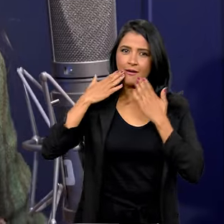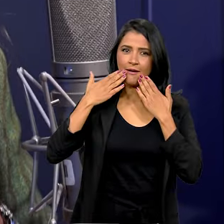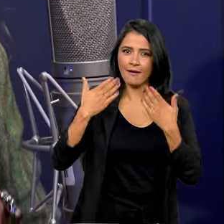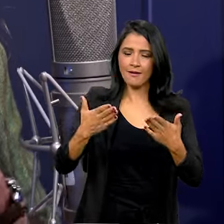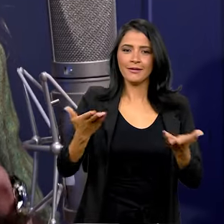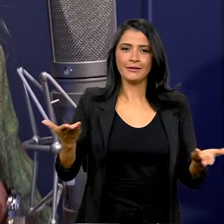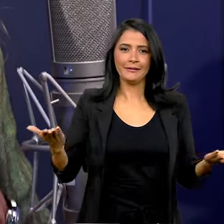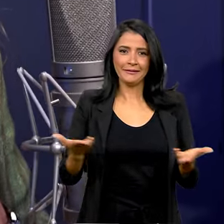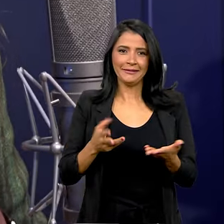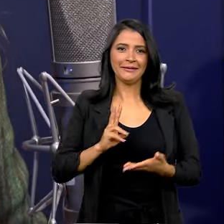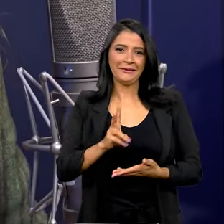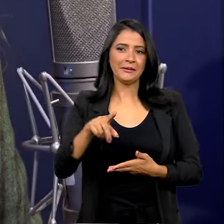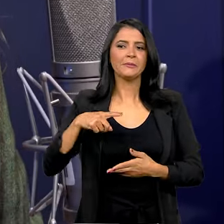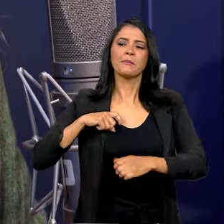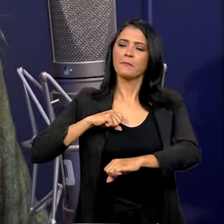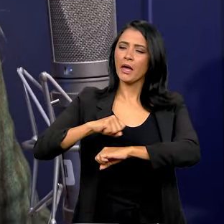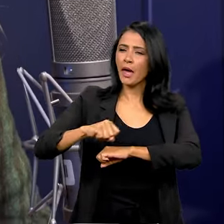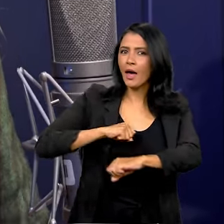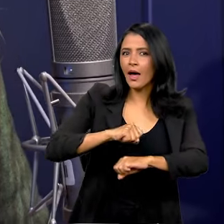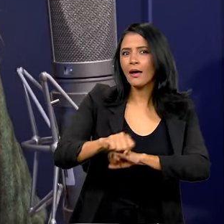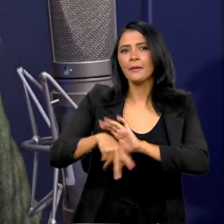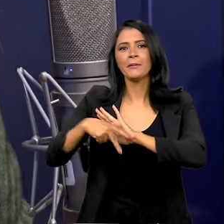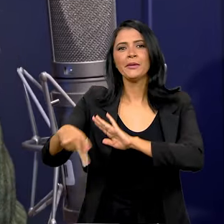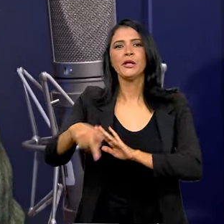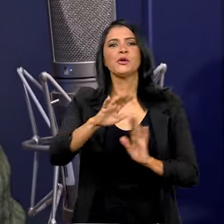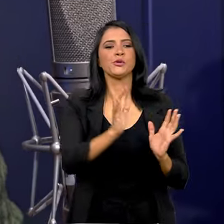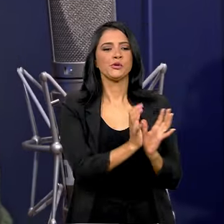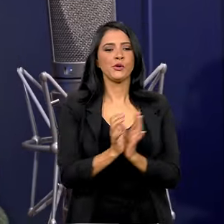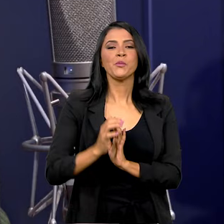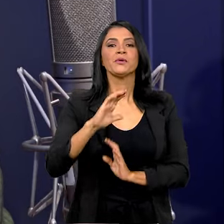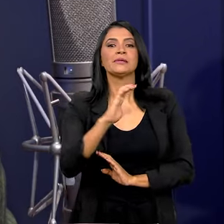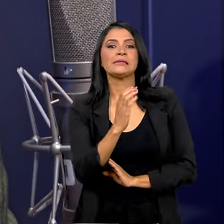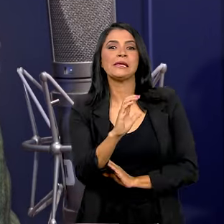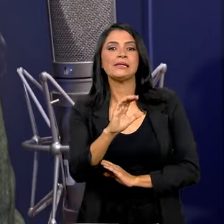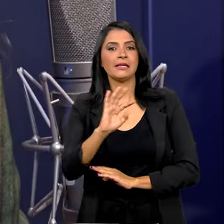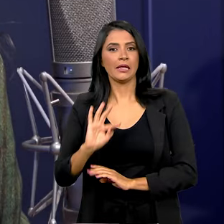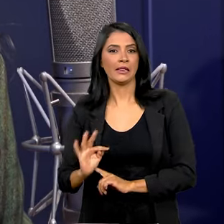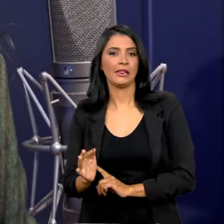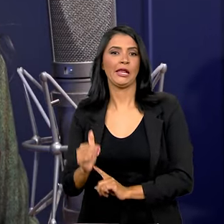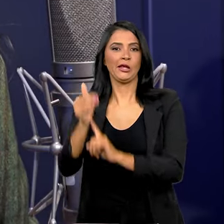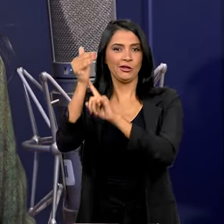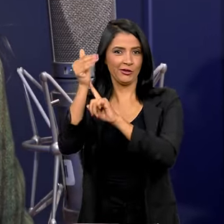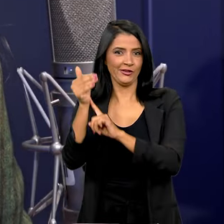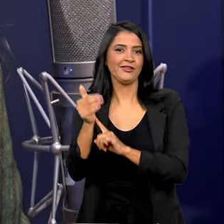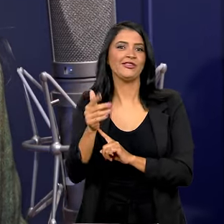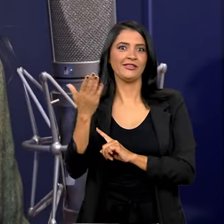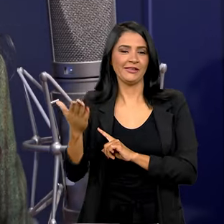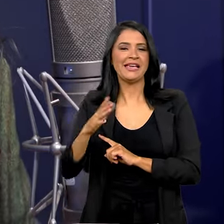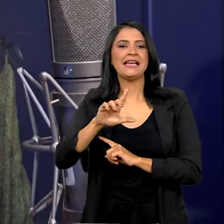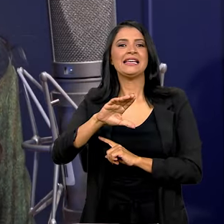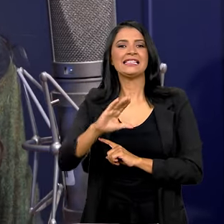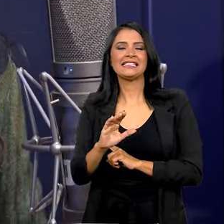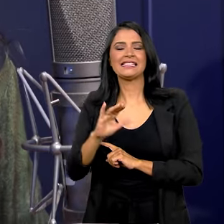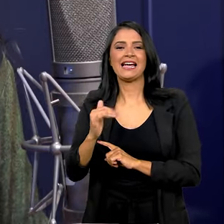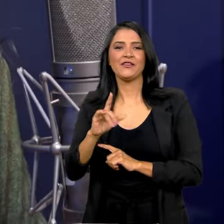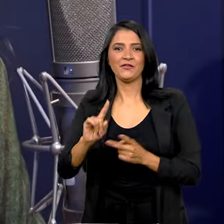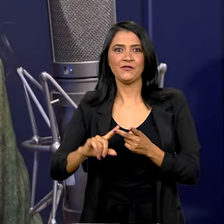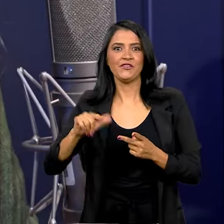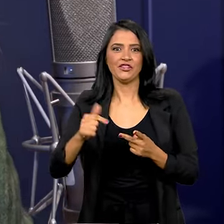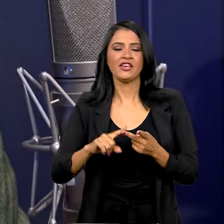apresentadas e que ainda estão em debate pelos grupos de Ciência e Tecnologia o Science 20